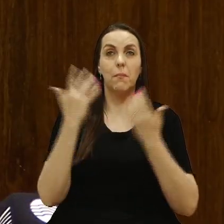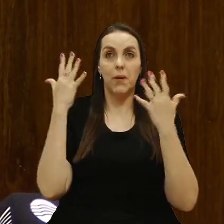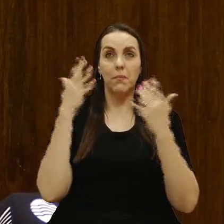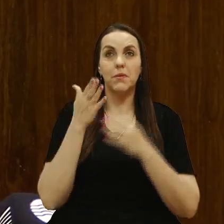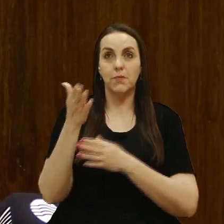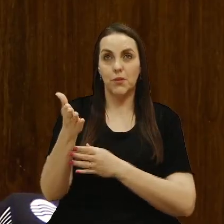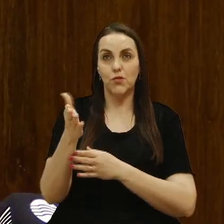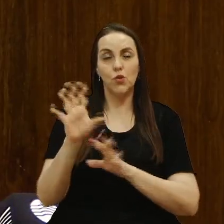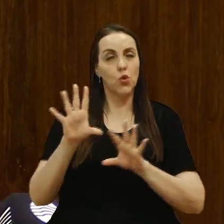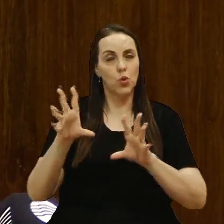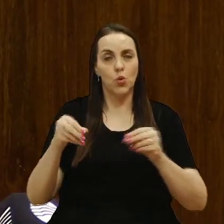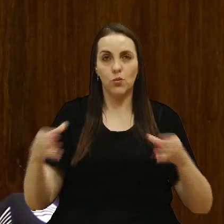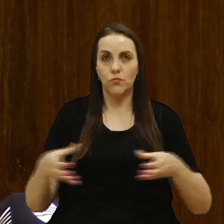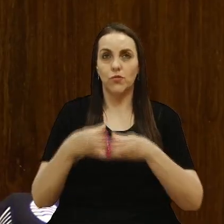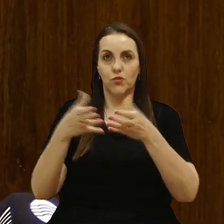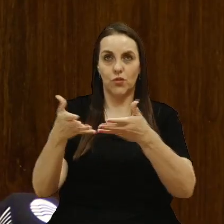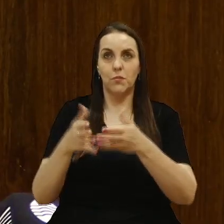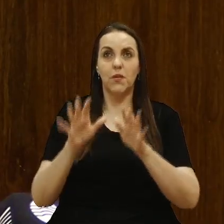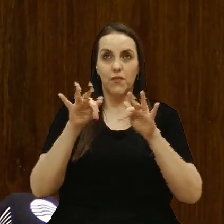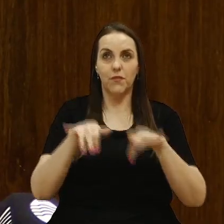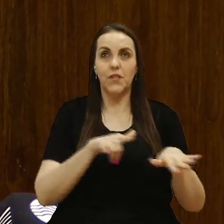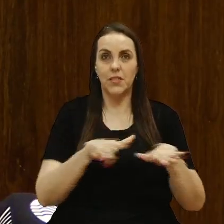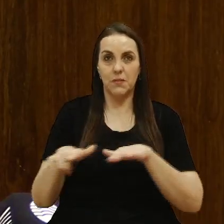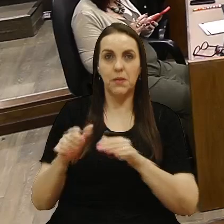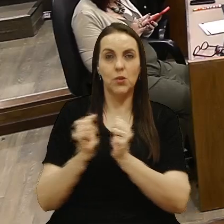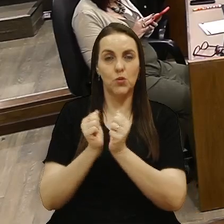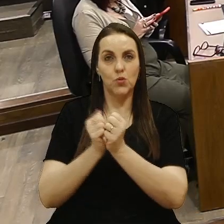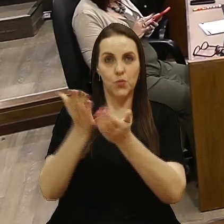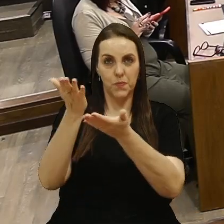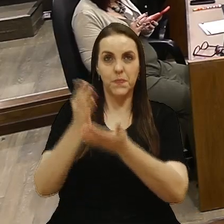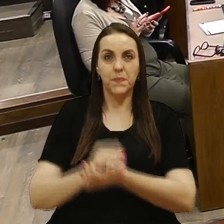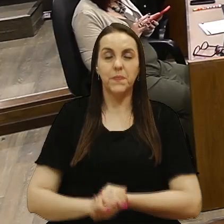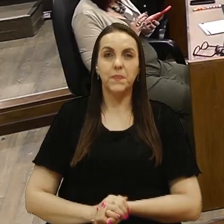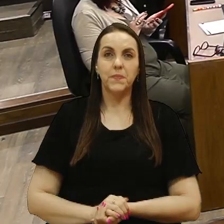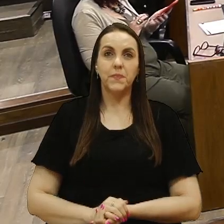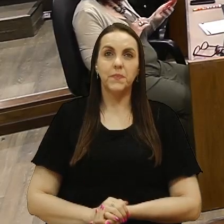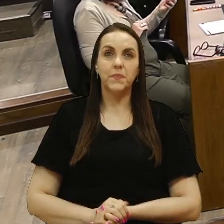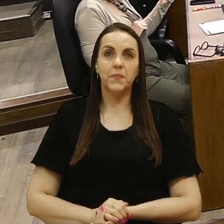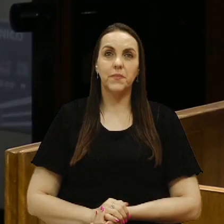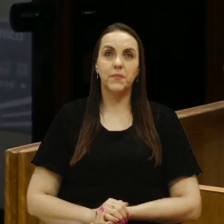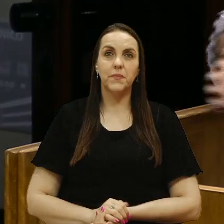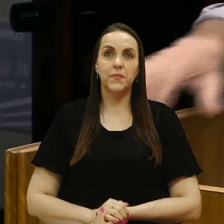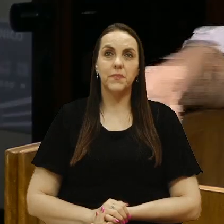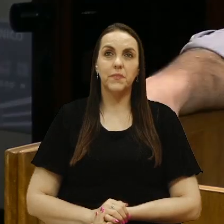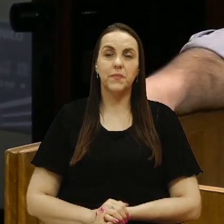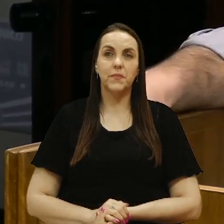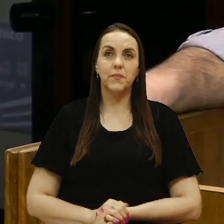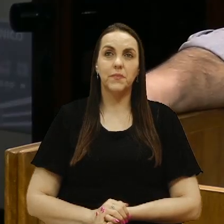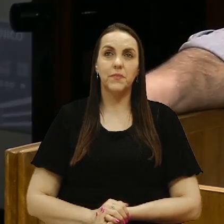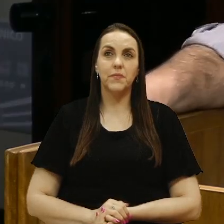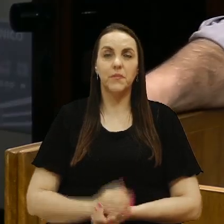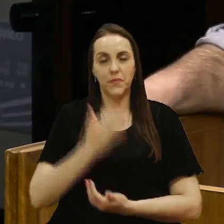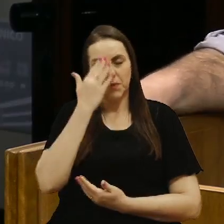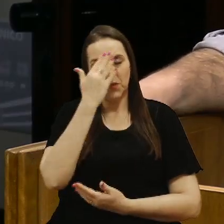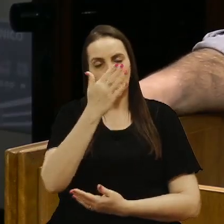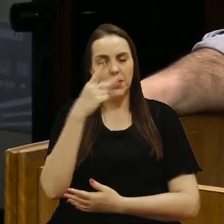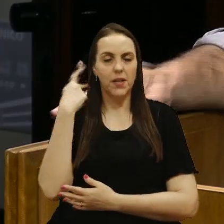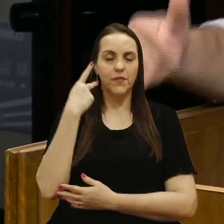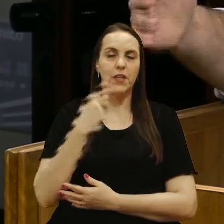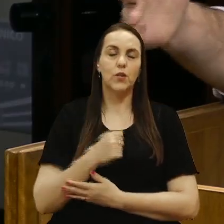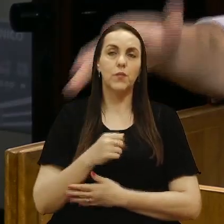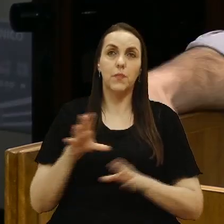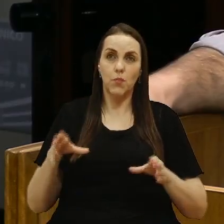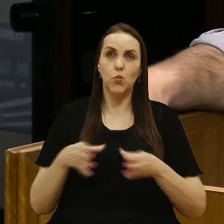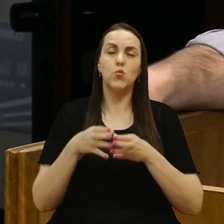para todo o seu time, que eu vejo que o senhor todo final de semana está com eles. Obrigado, vereador. O time ele apoiou muito, né?